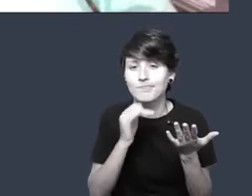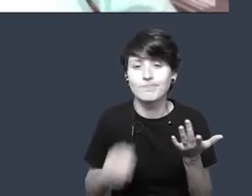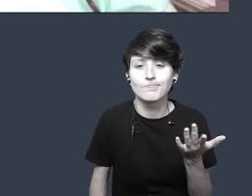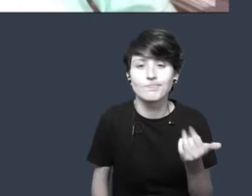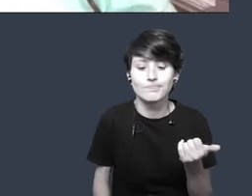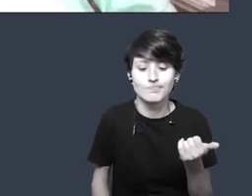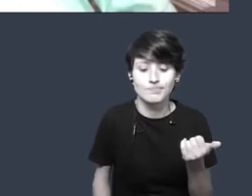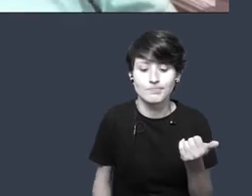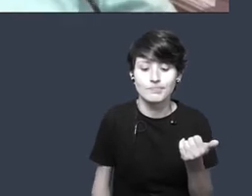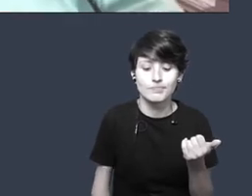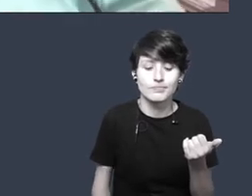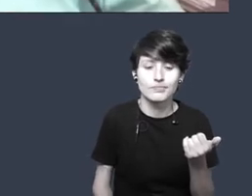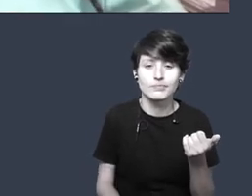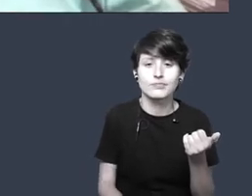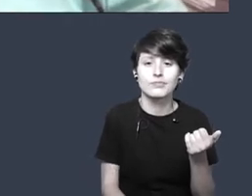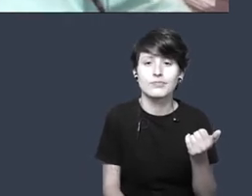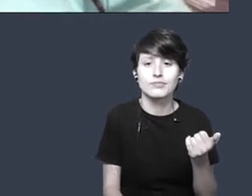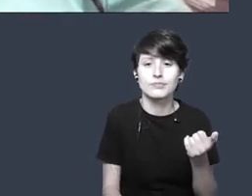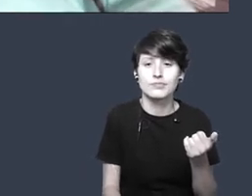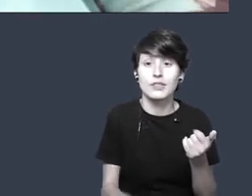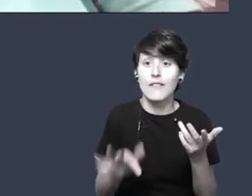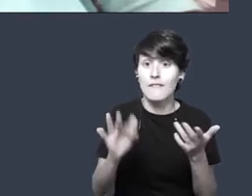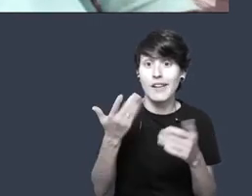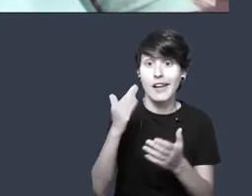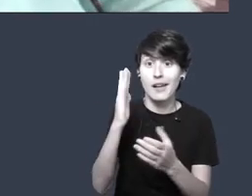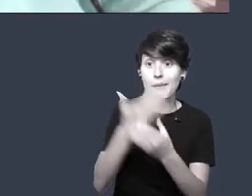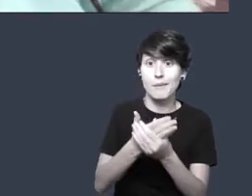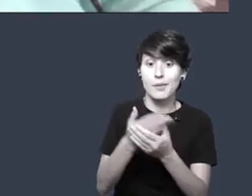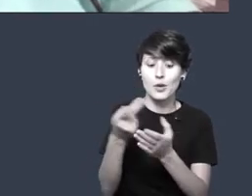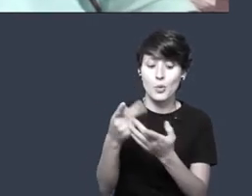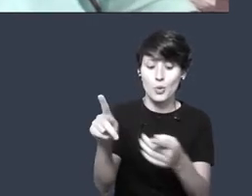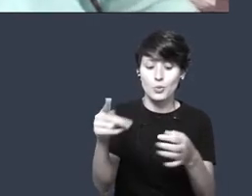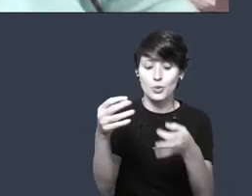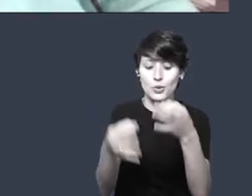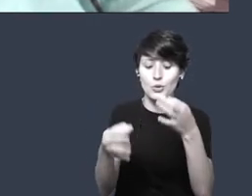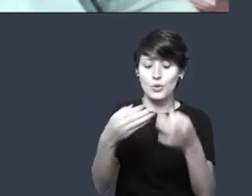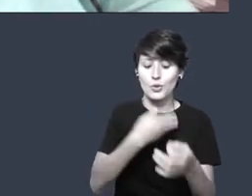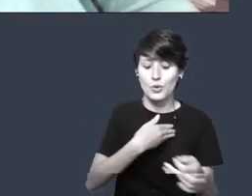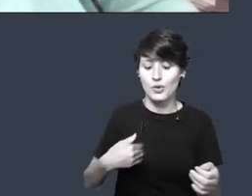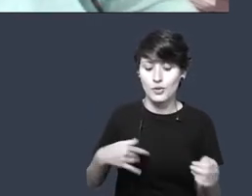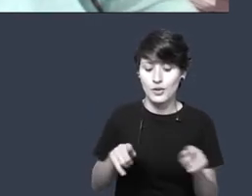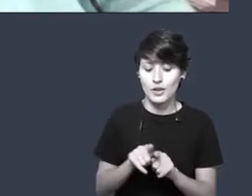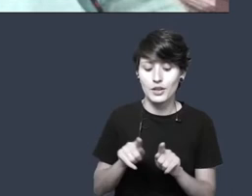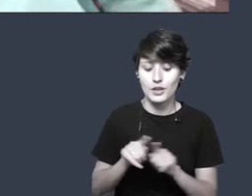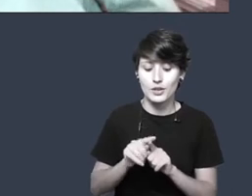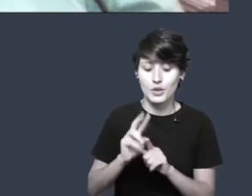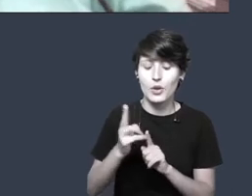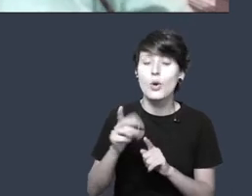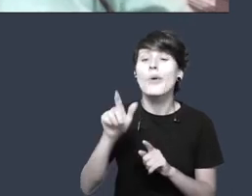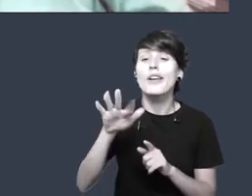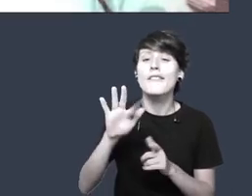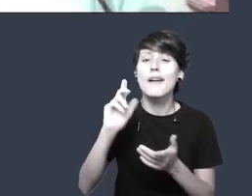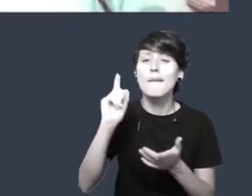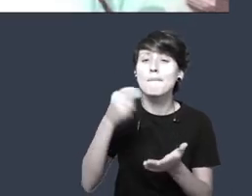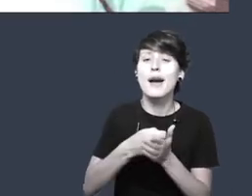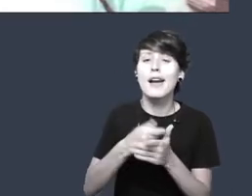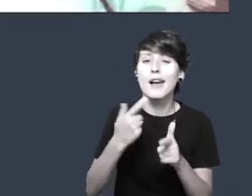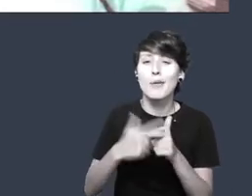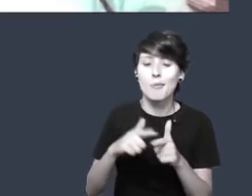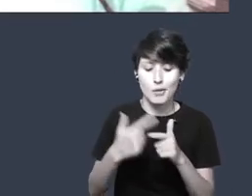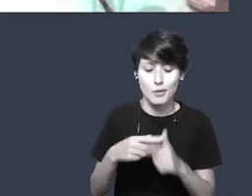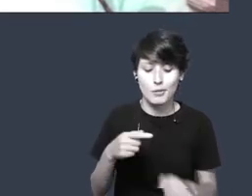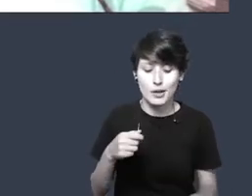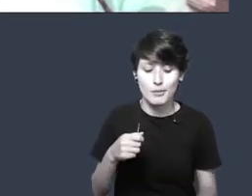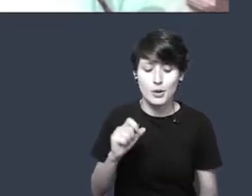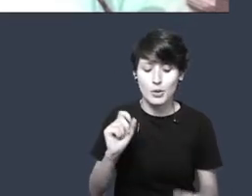Você entra com uma ação contra o governo? Quem é a pessoa responsável por isso? Quem é que vai pagar o problema, o